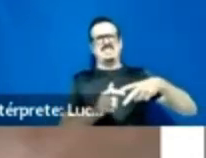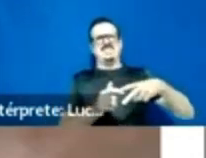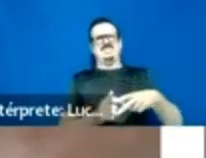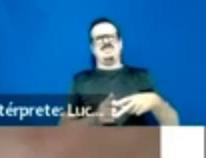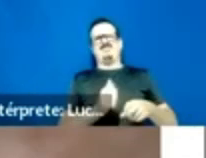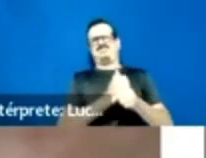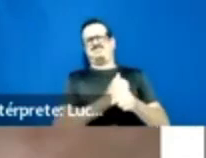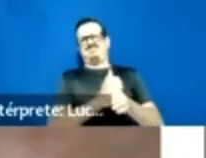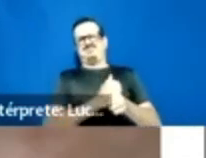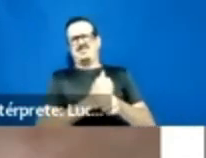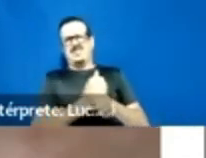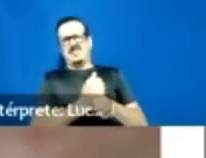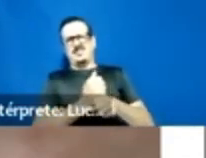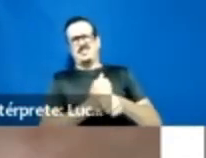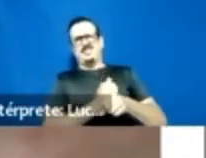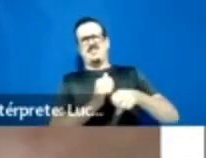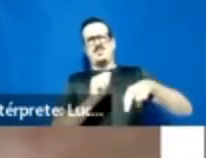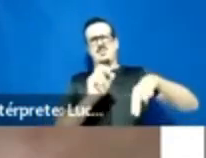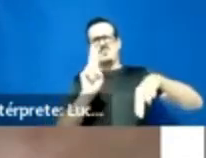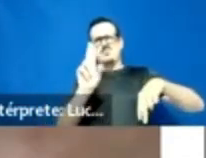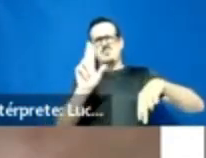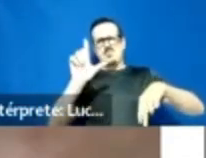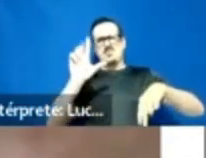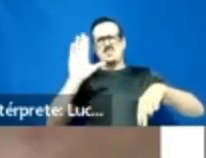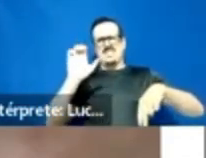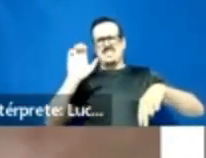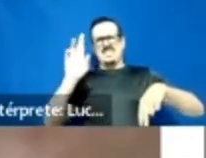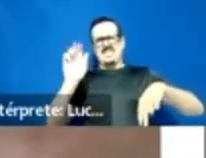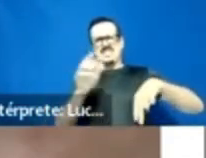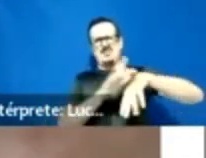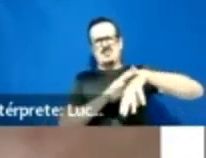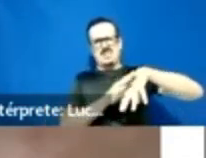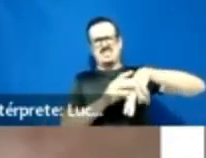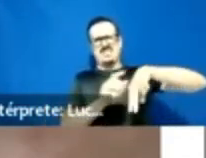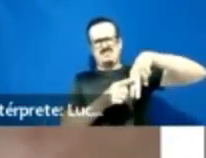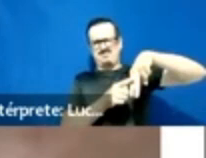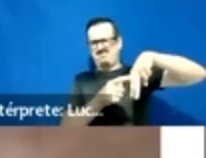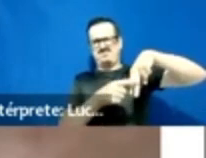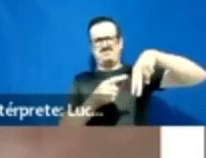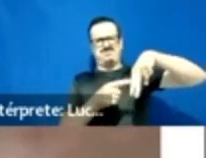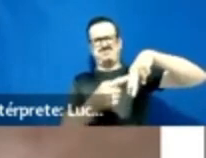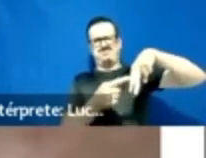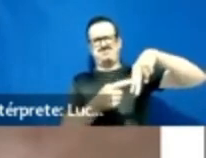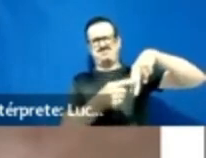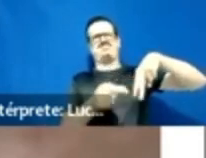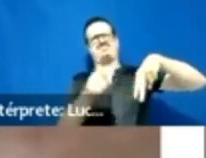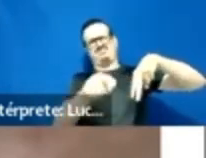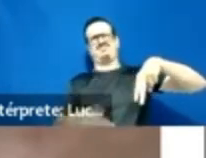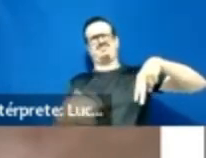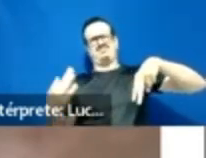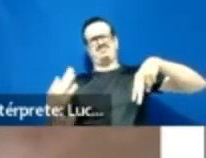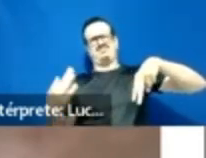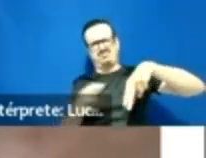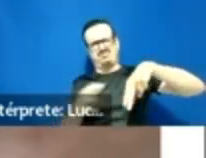8 anos com a úlcera varicosa. Nós estamos falando de quase uma década. E a pessoa começou a utilizar a